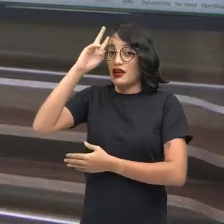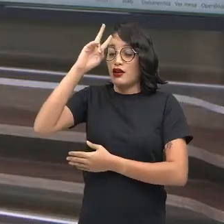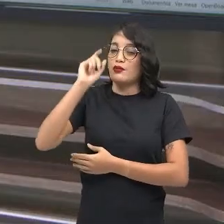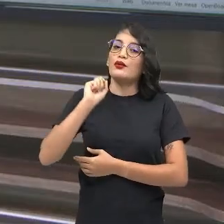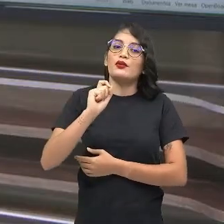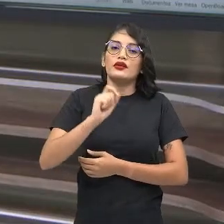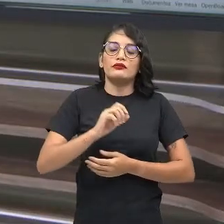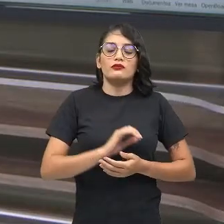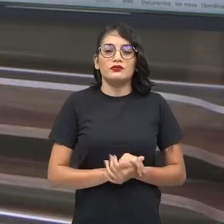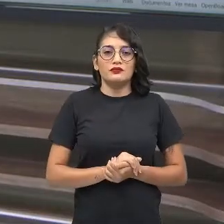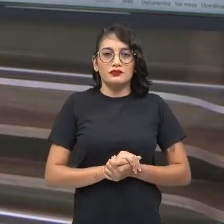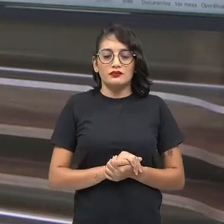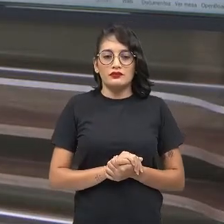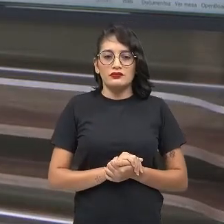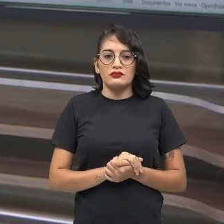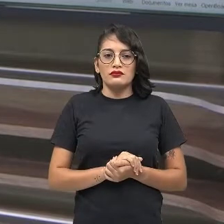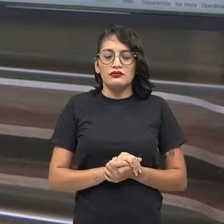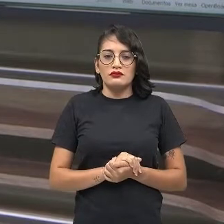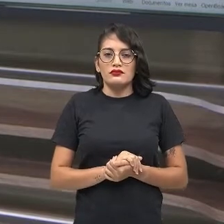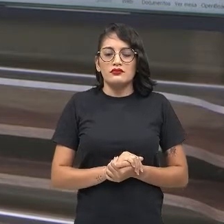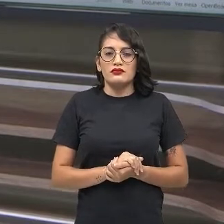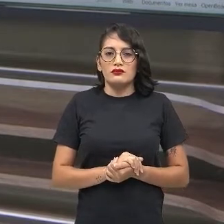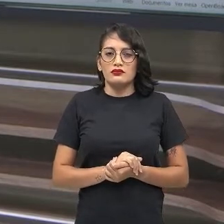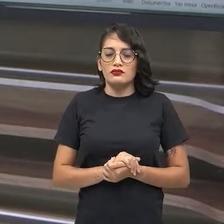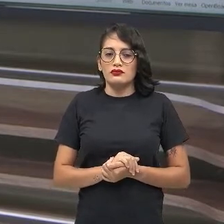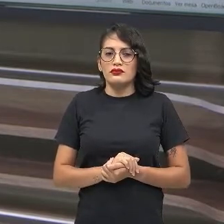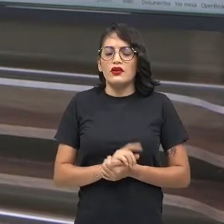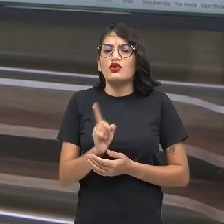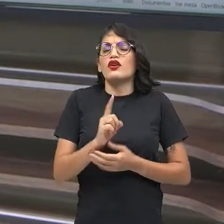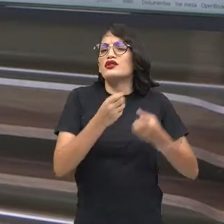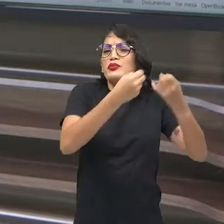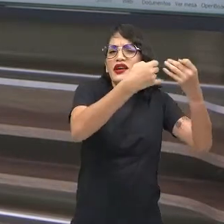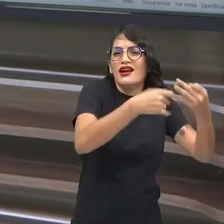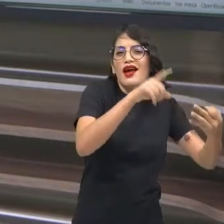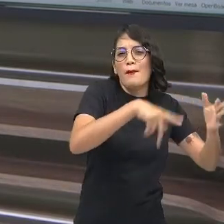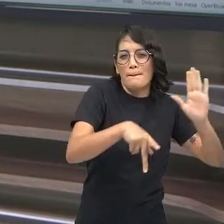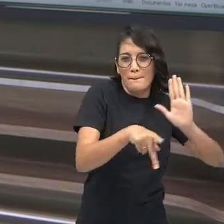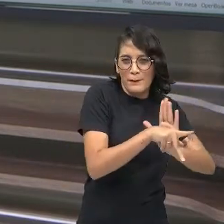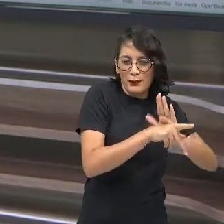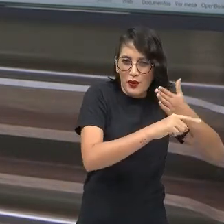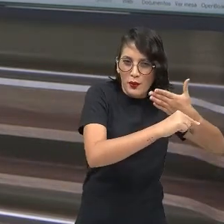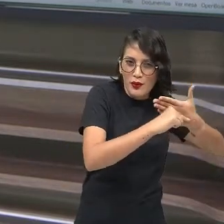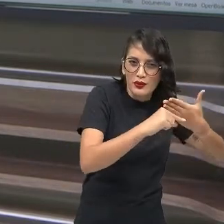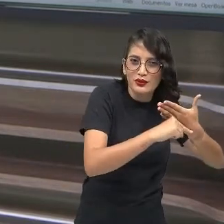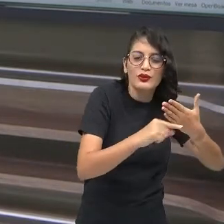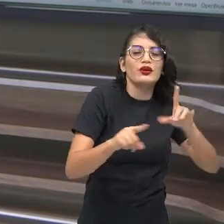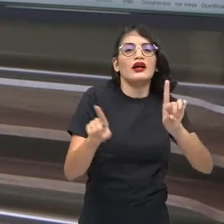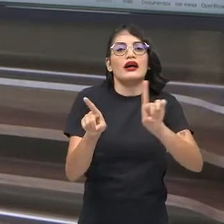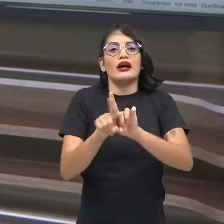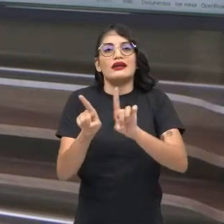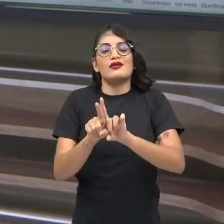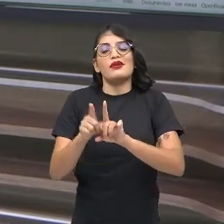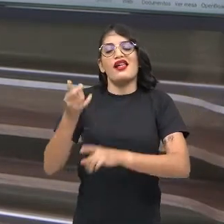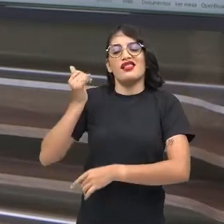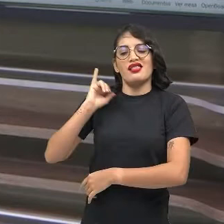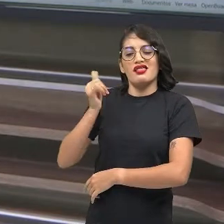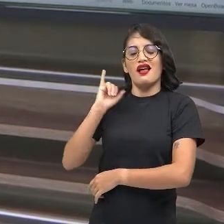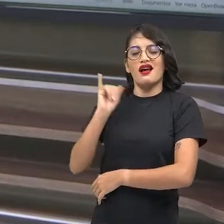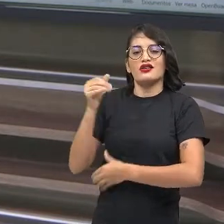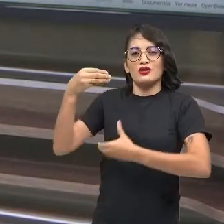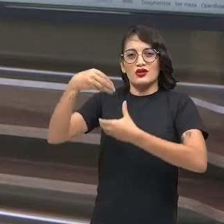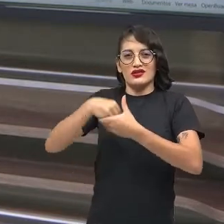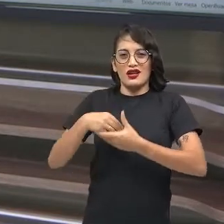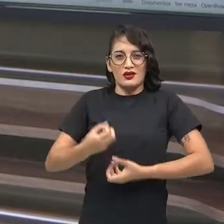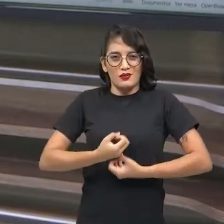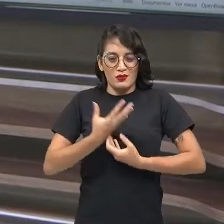que interessante, nós não vamos falar a autora do poema, nós não vamos falar a narradora do